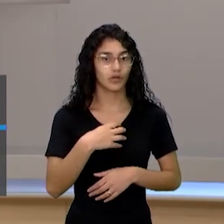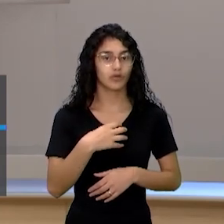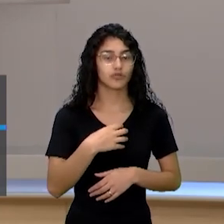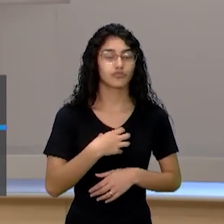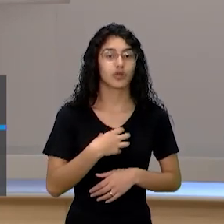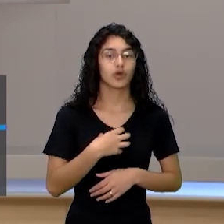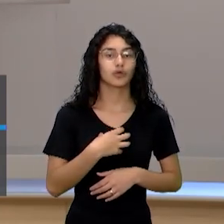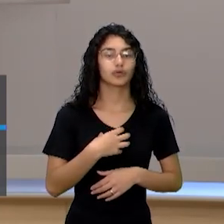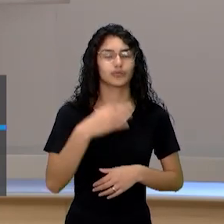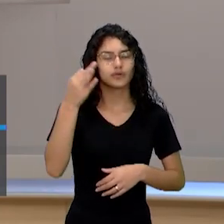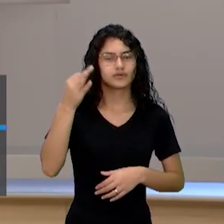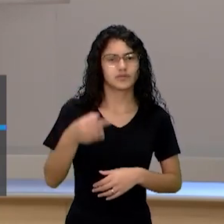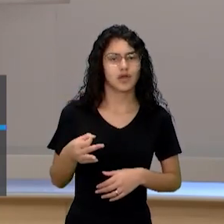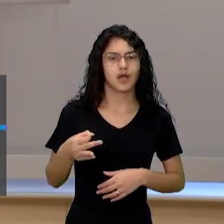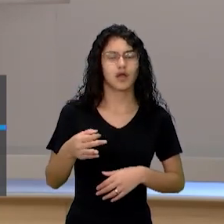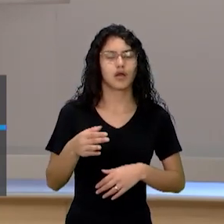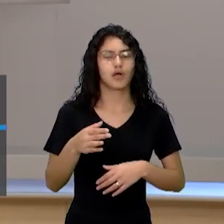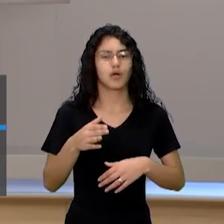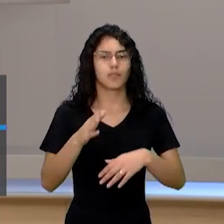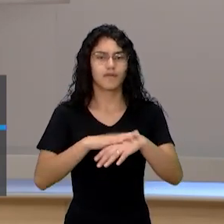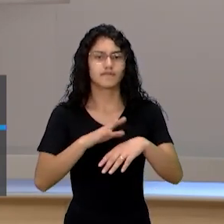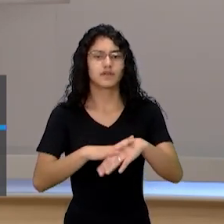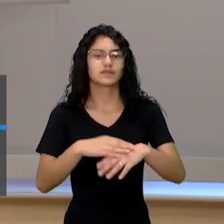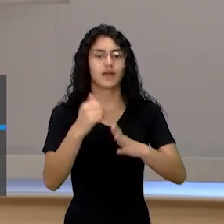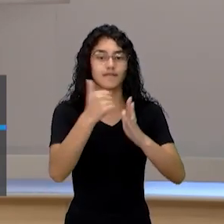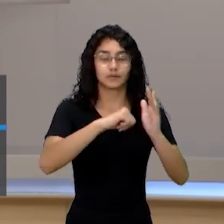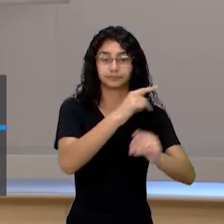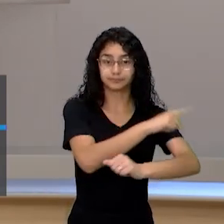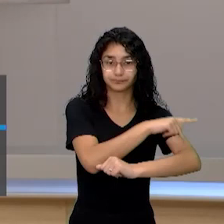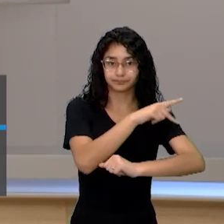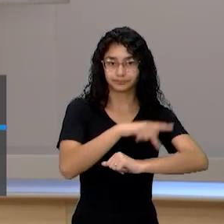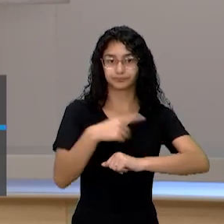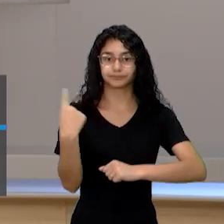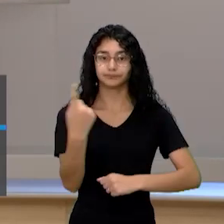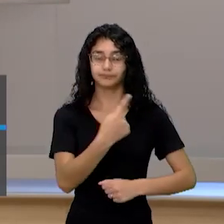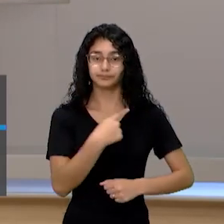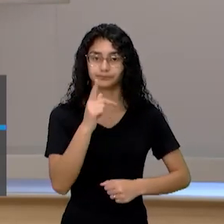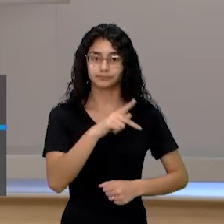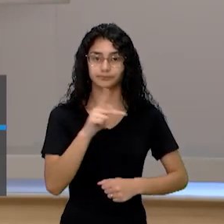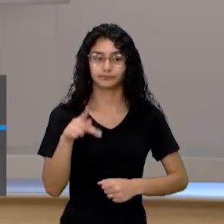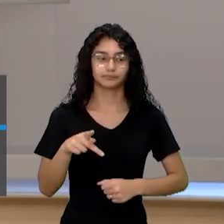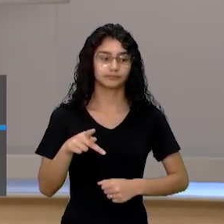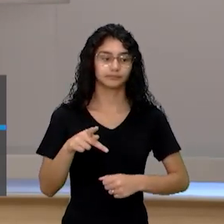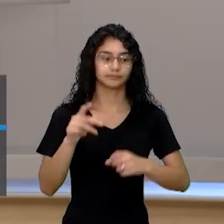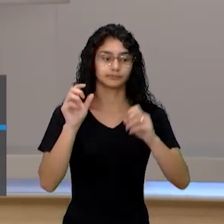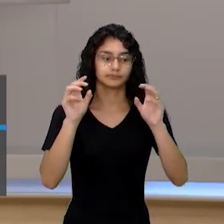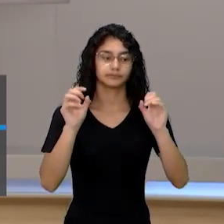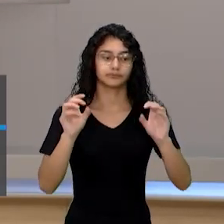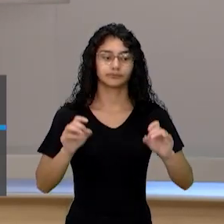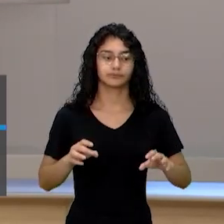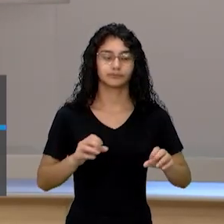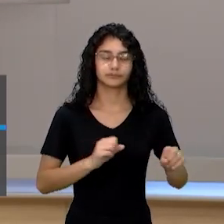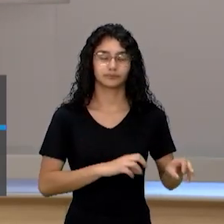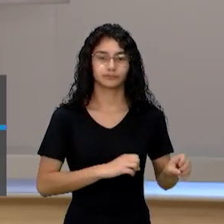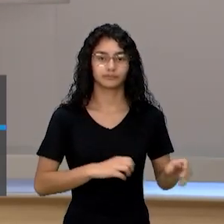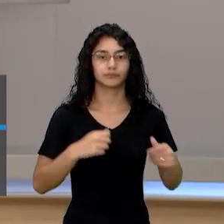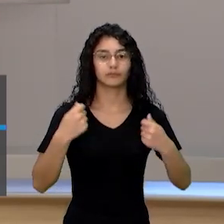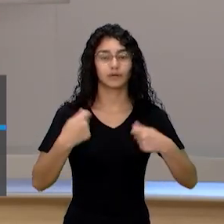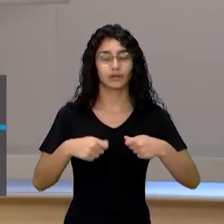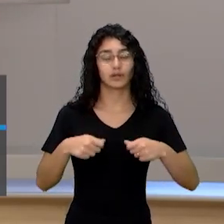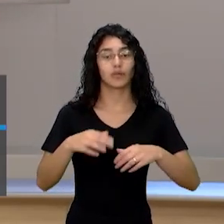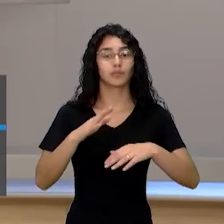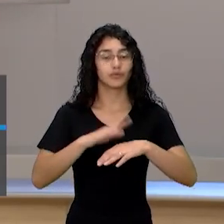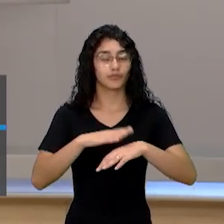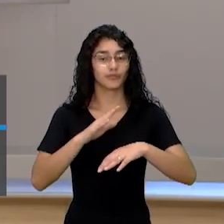suficientes para fazer essa avaliação, então, pedagógica. Nós, enquanto professores especializados, podemos e devemos fazer essa avaliação